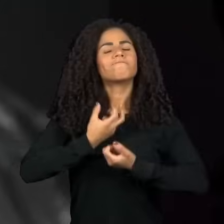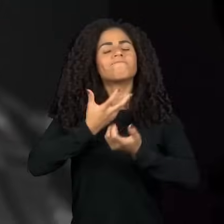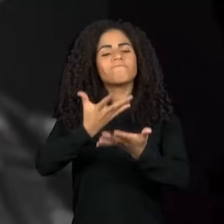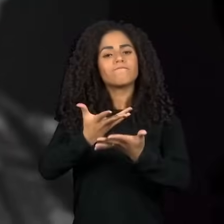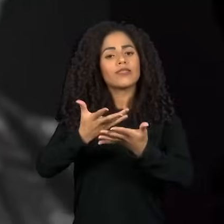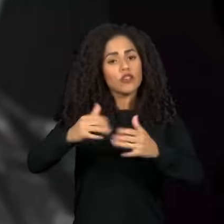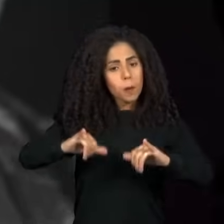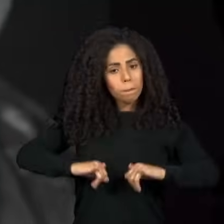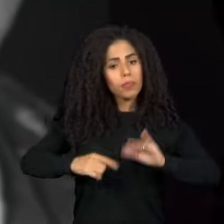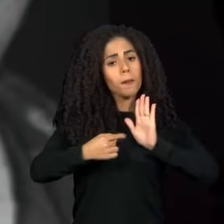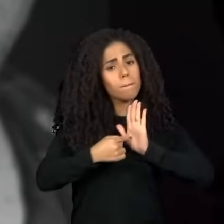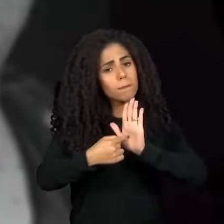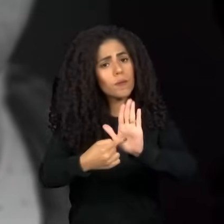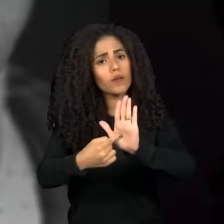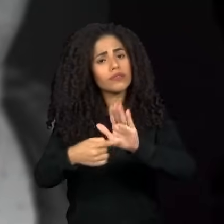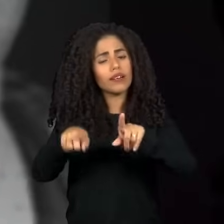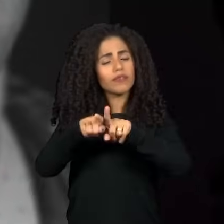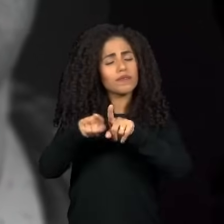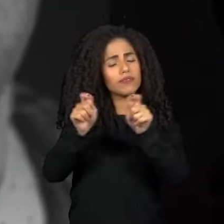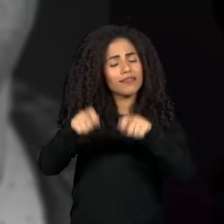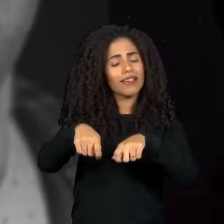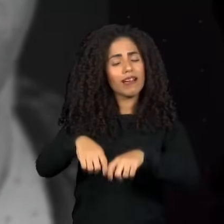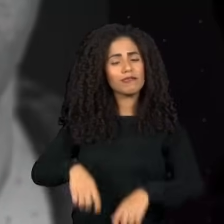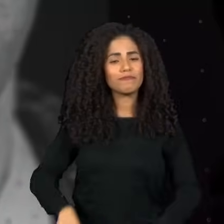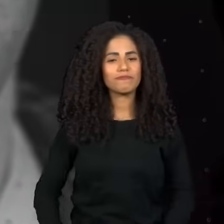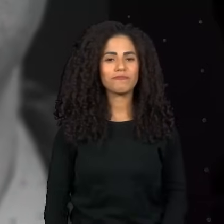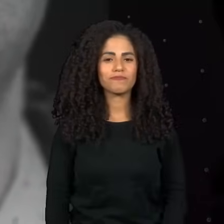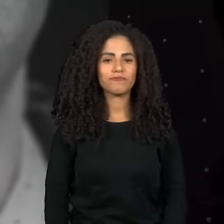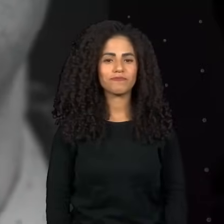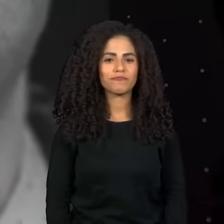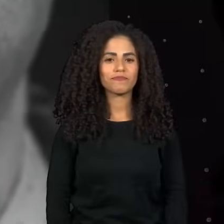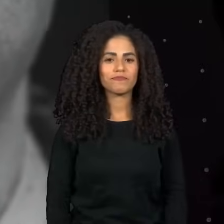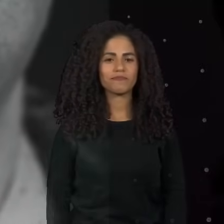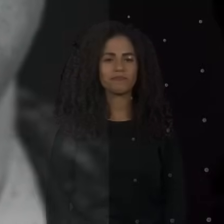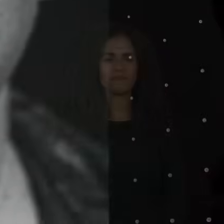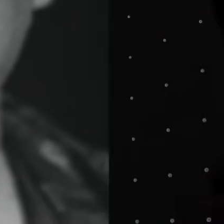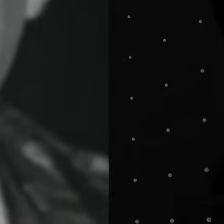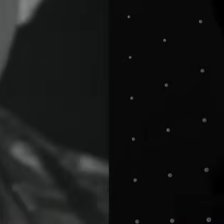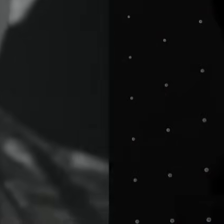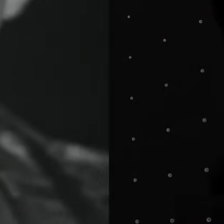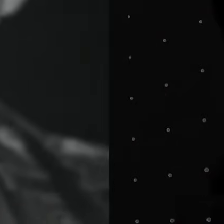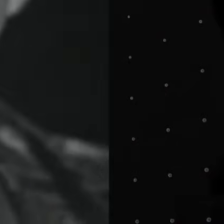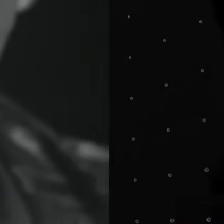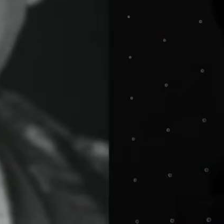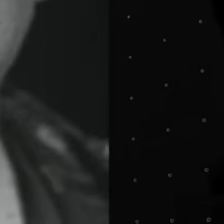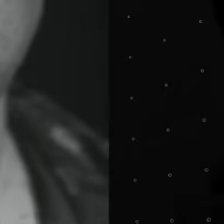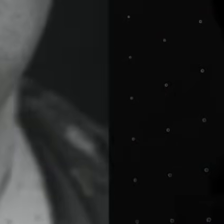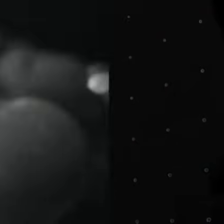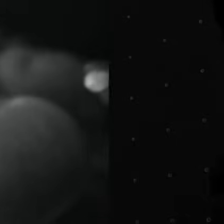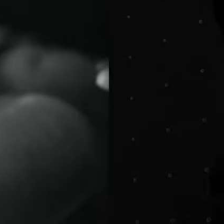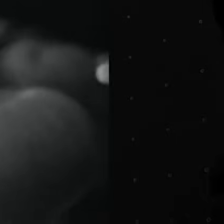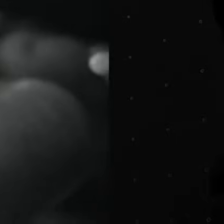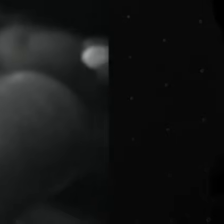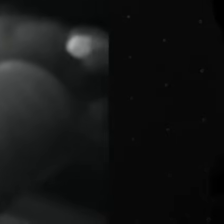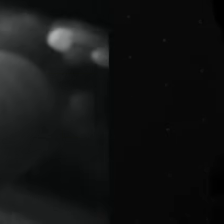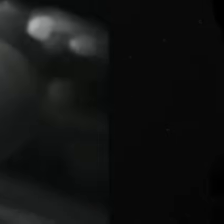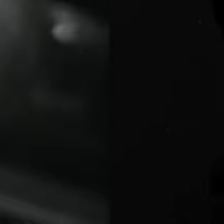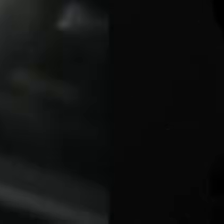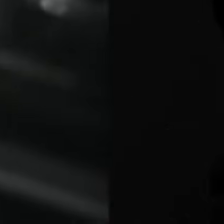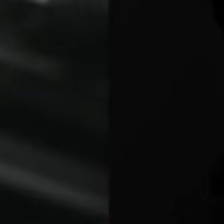também. Talvez seja a causa do seu desespero.